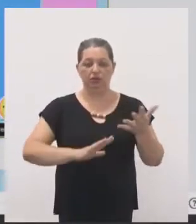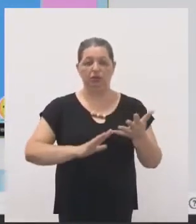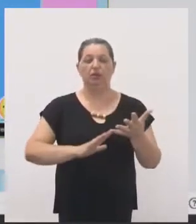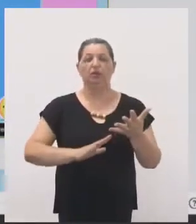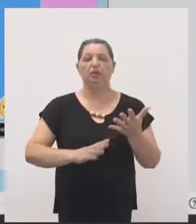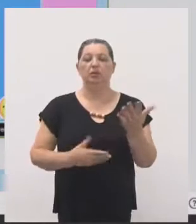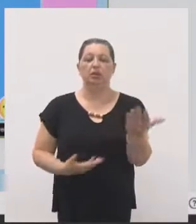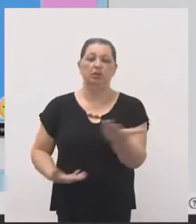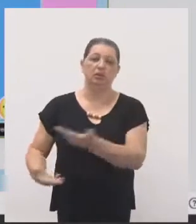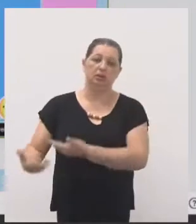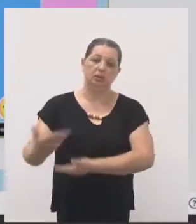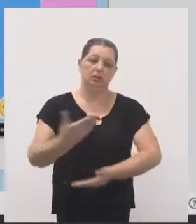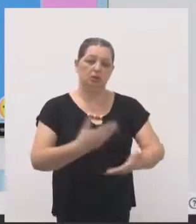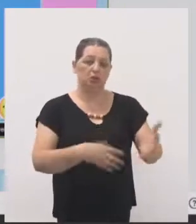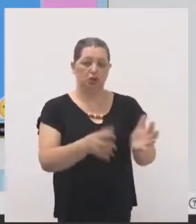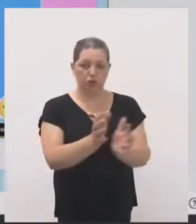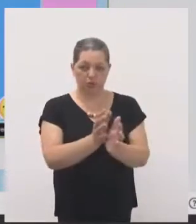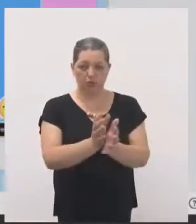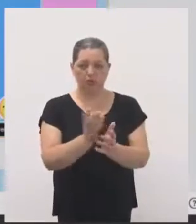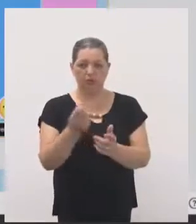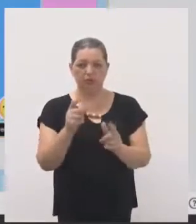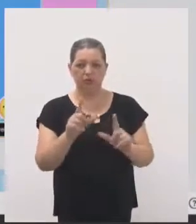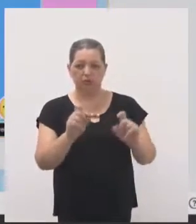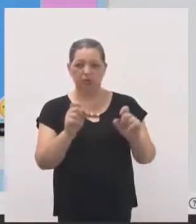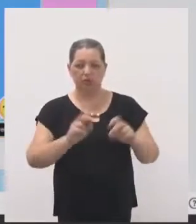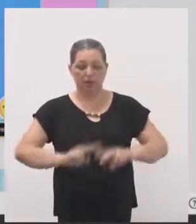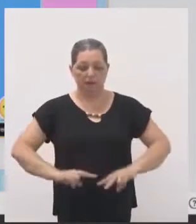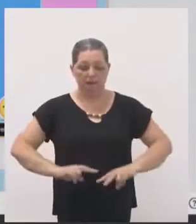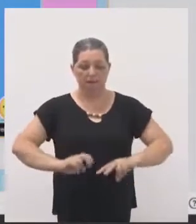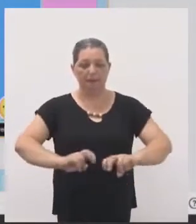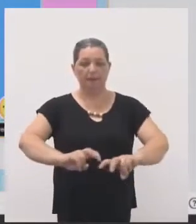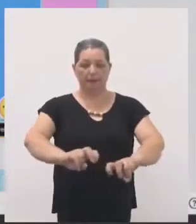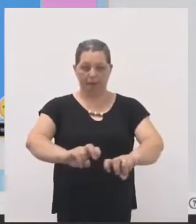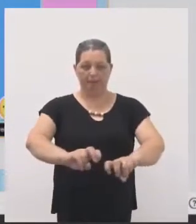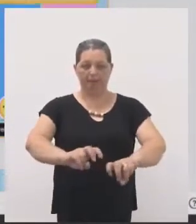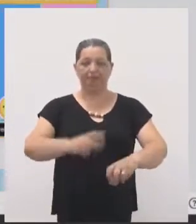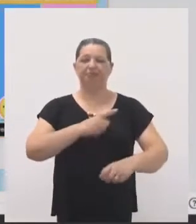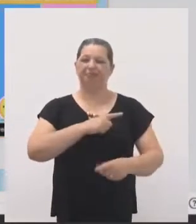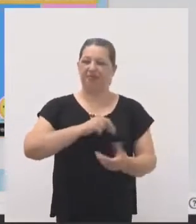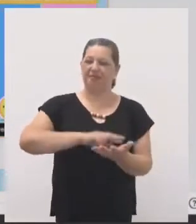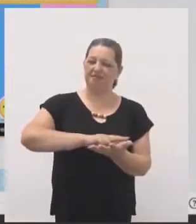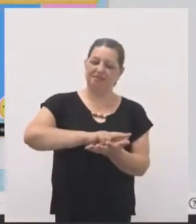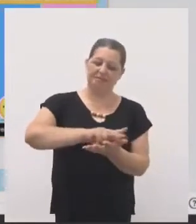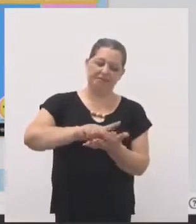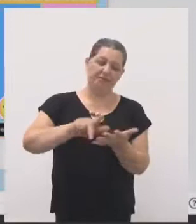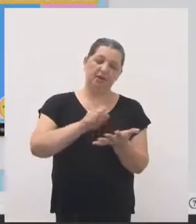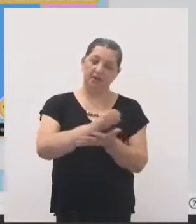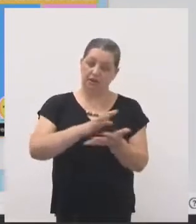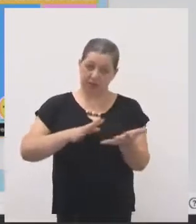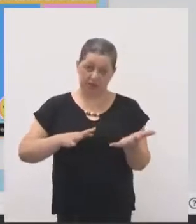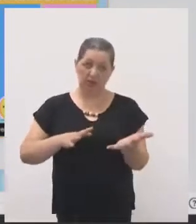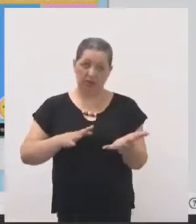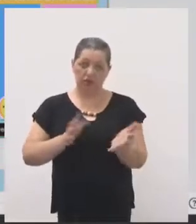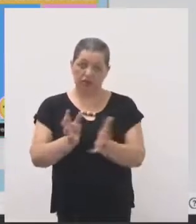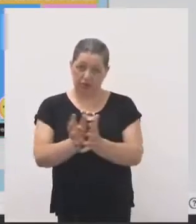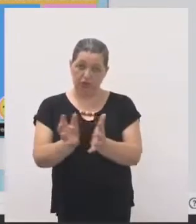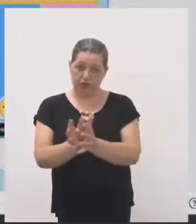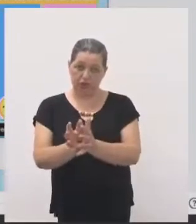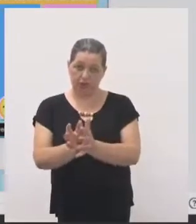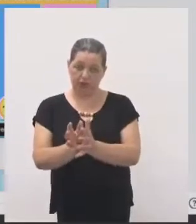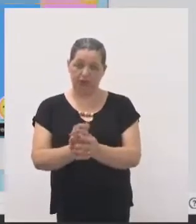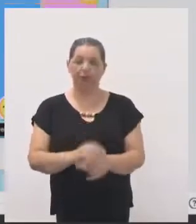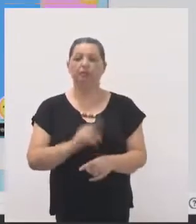colaborativa. Então, se eu clicar aqui, ou se eu explorar aqui do lado, eu vou ter diversas atividades colaborativas,